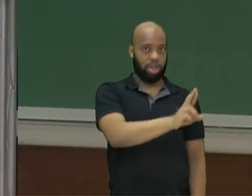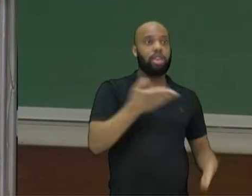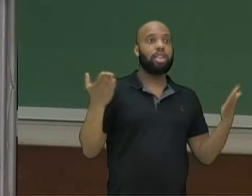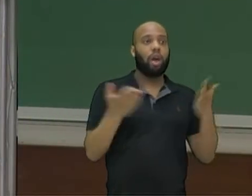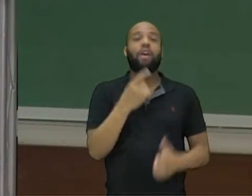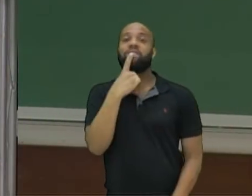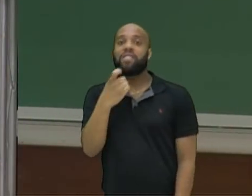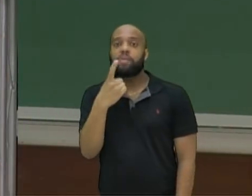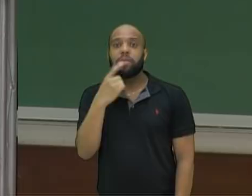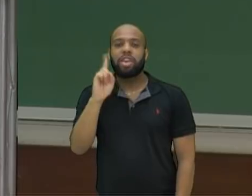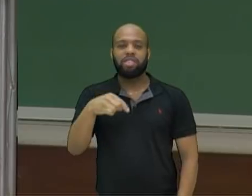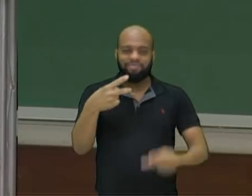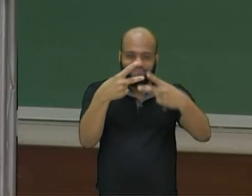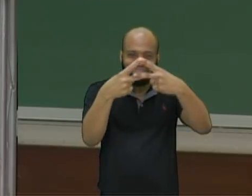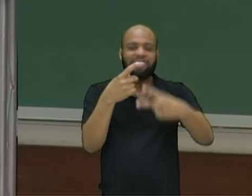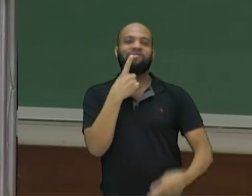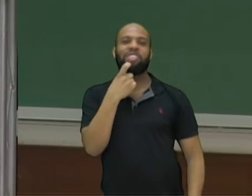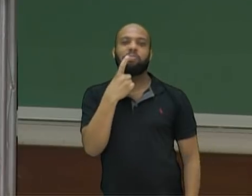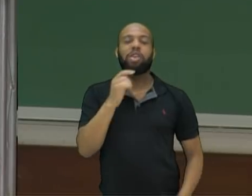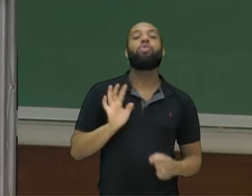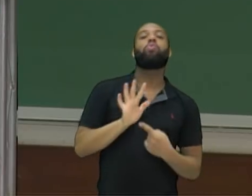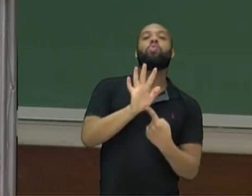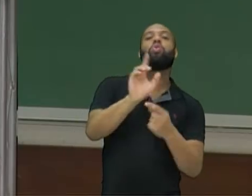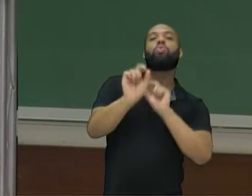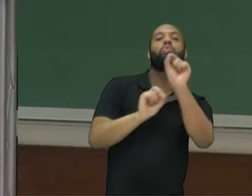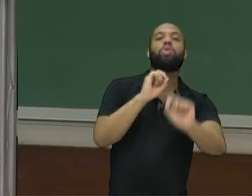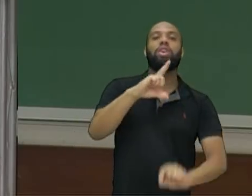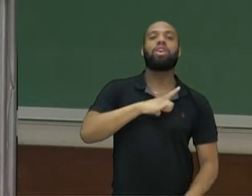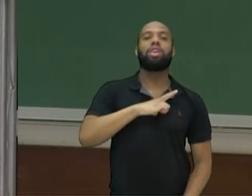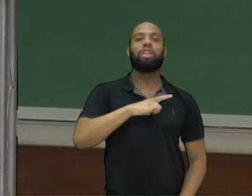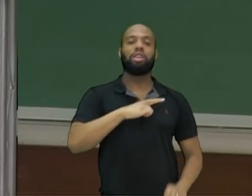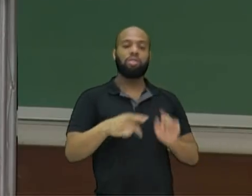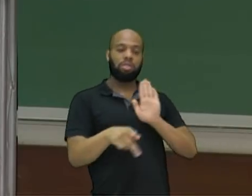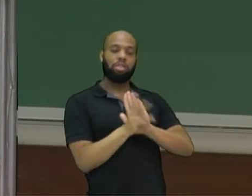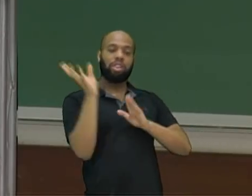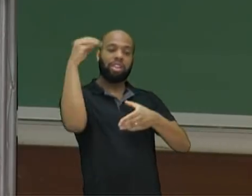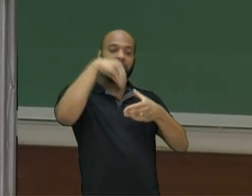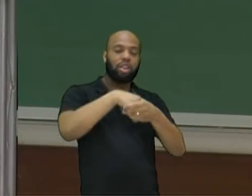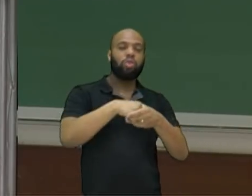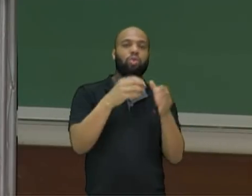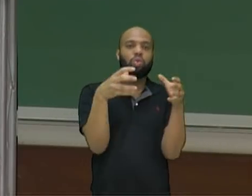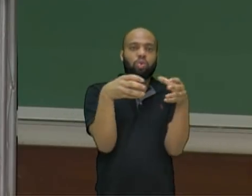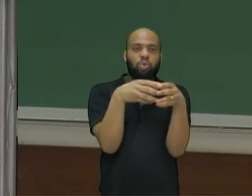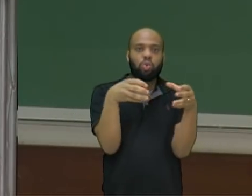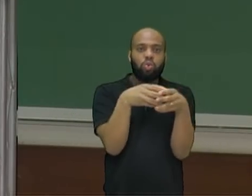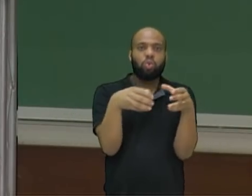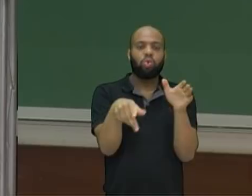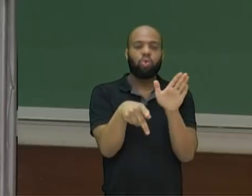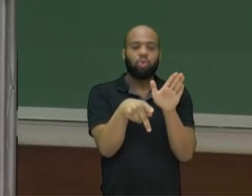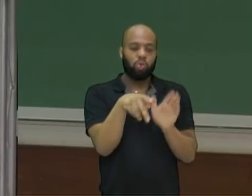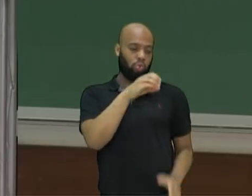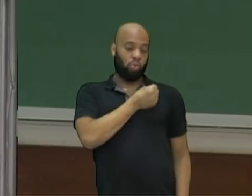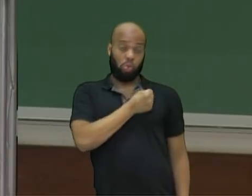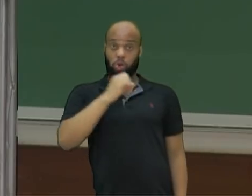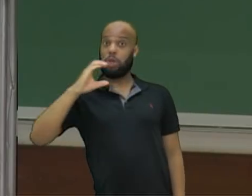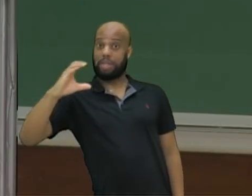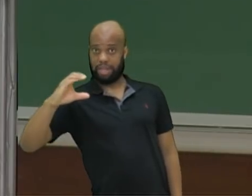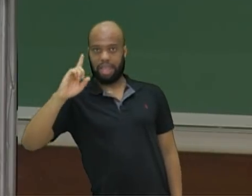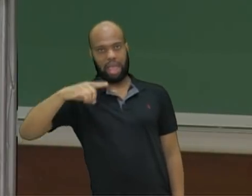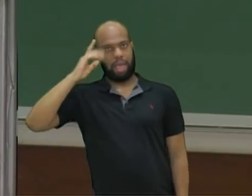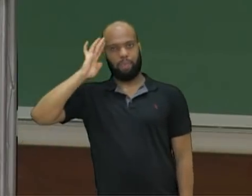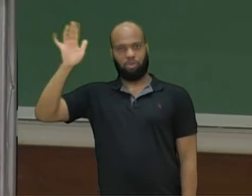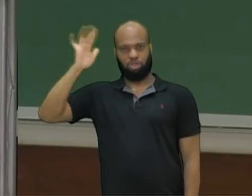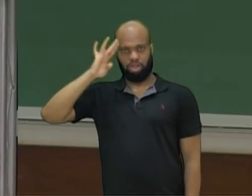em vermelho, o triangulinho em vermelho, está indicando as unidades que são imaginárias, a parte imaginária do número,